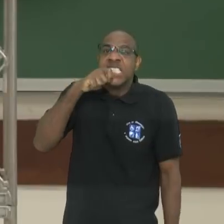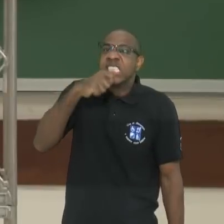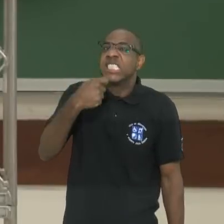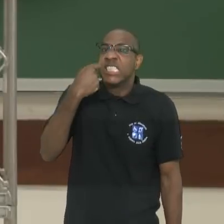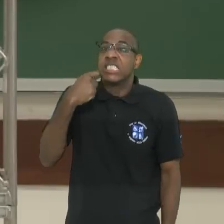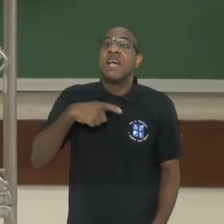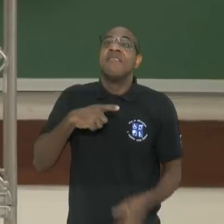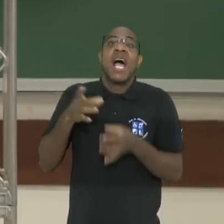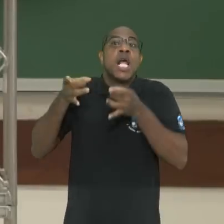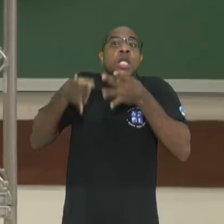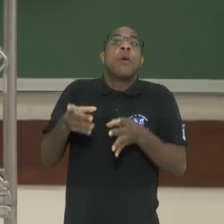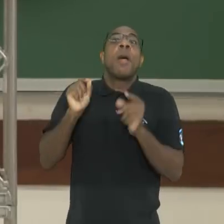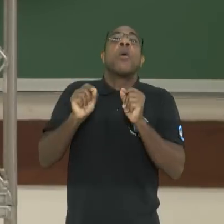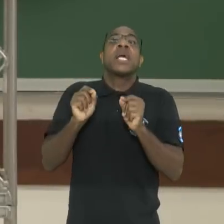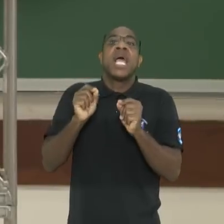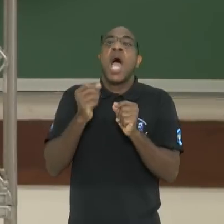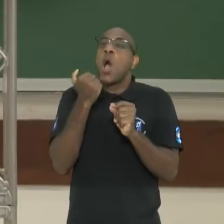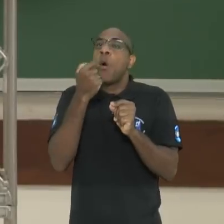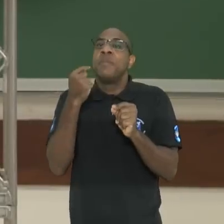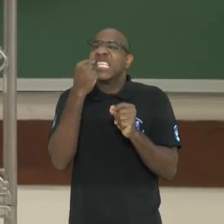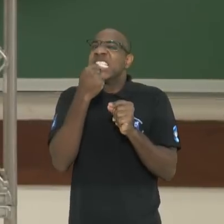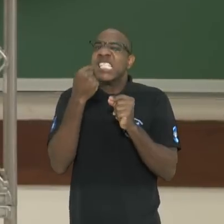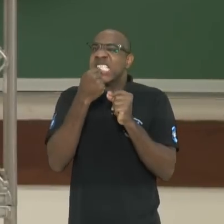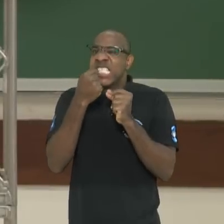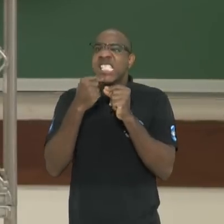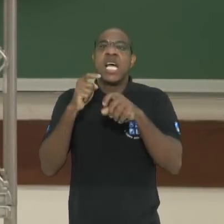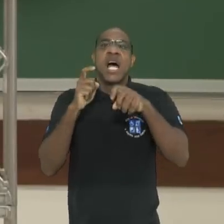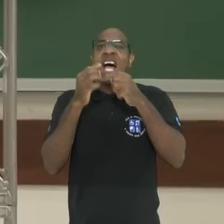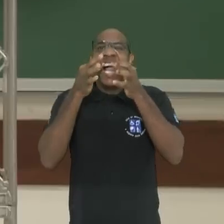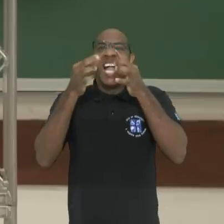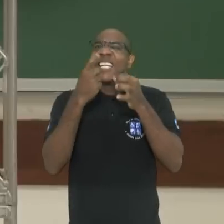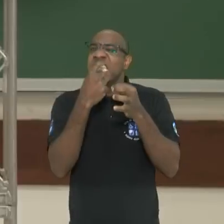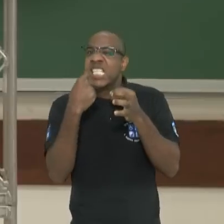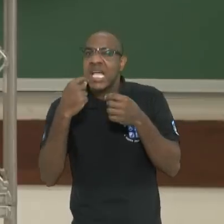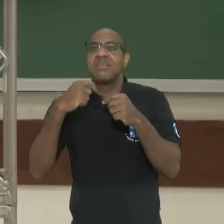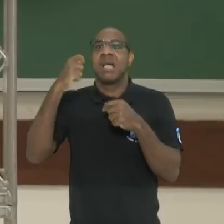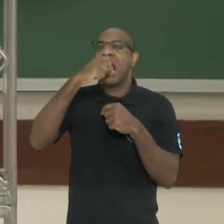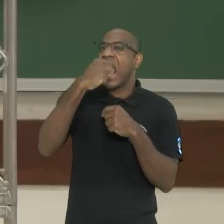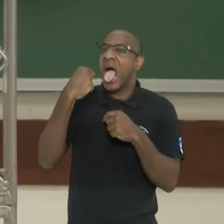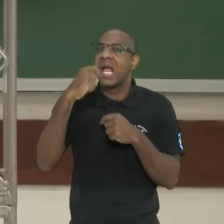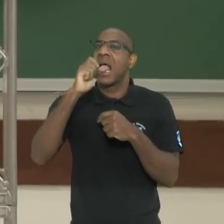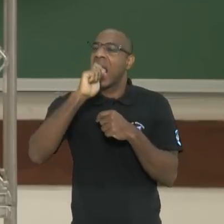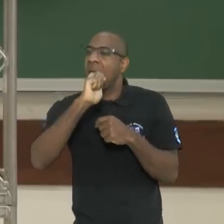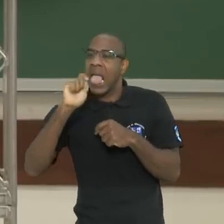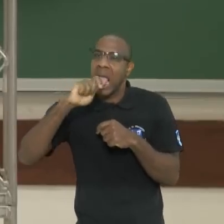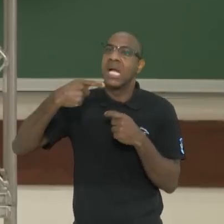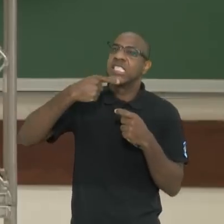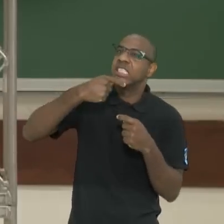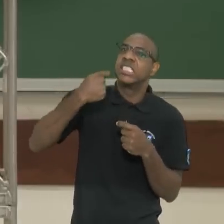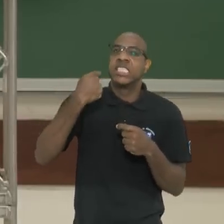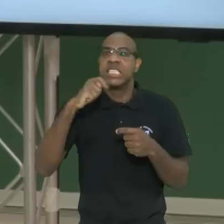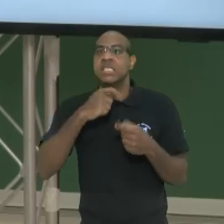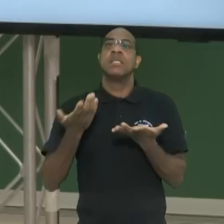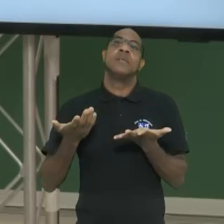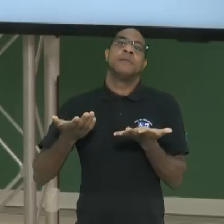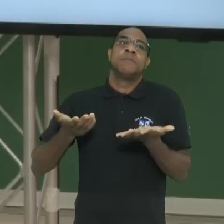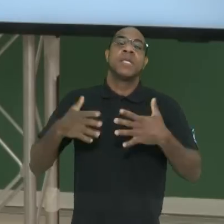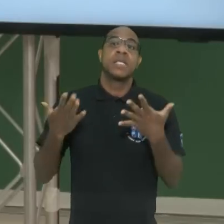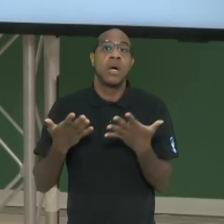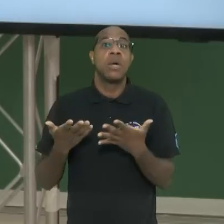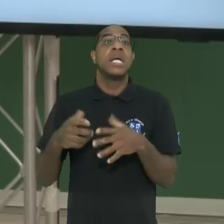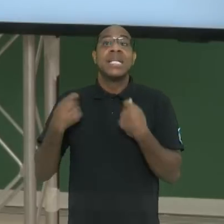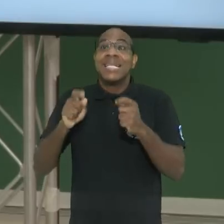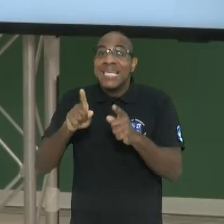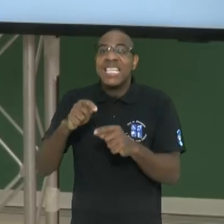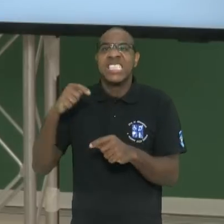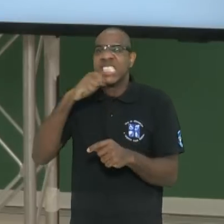comida por entre os seus dentes, na sua língua, enfim. E se você não fizer a escovação correta, essas bactérias vão começar a se